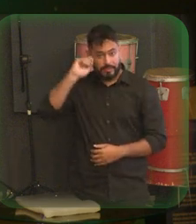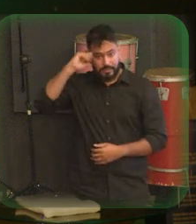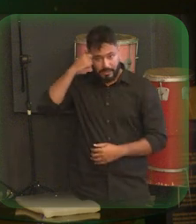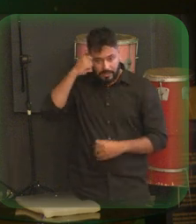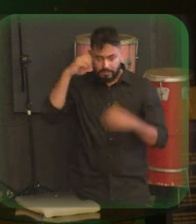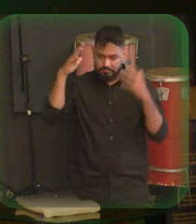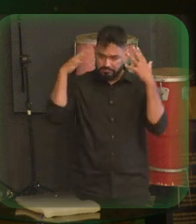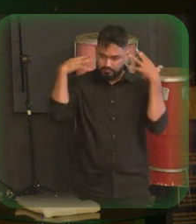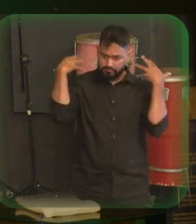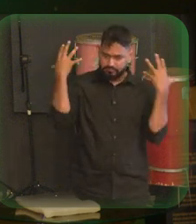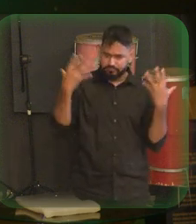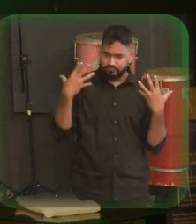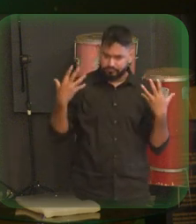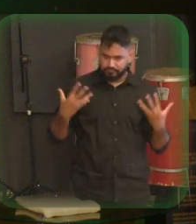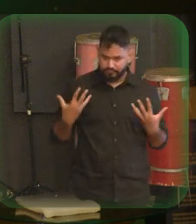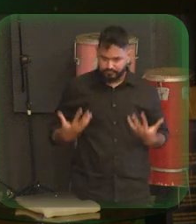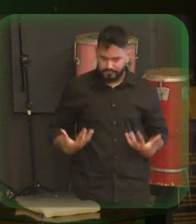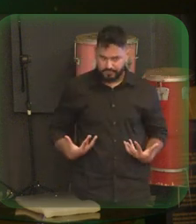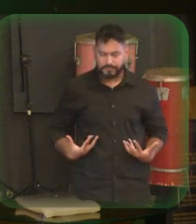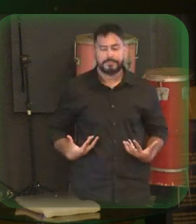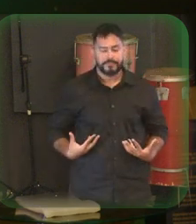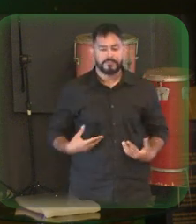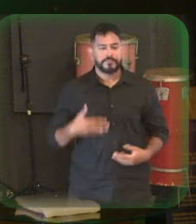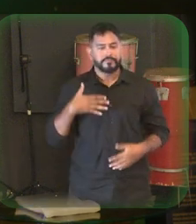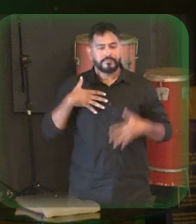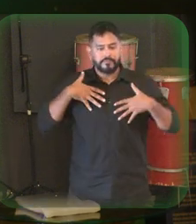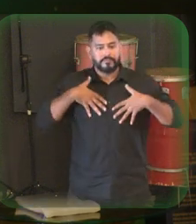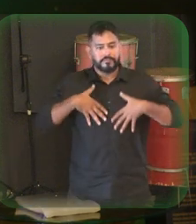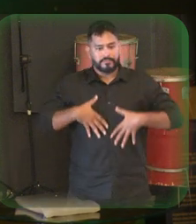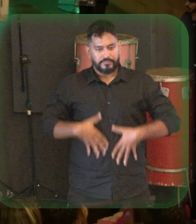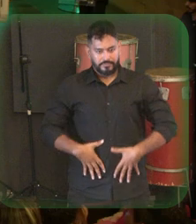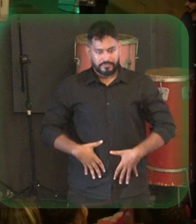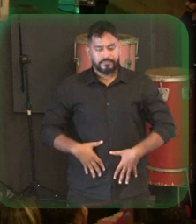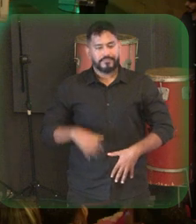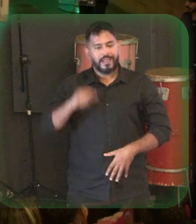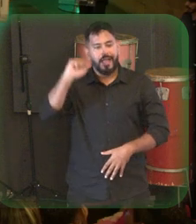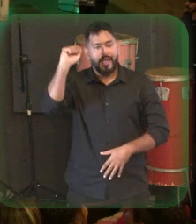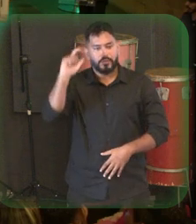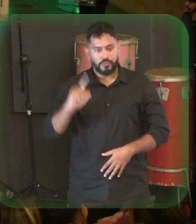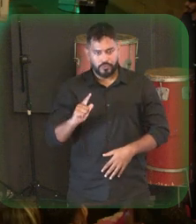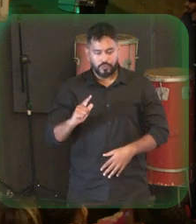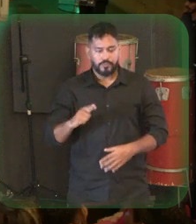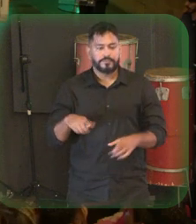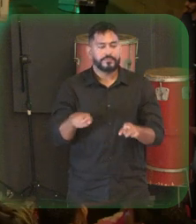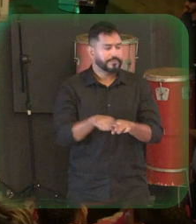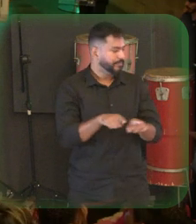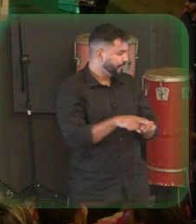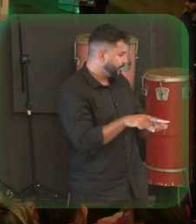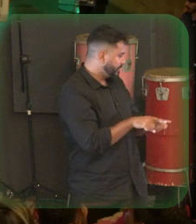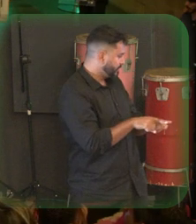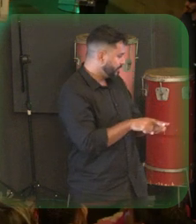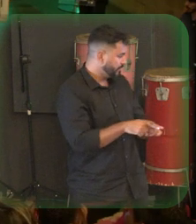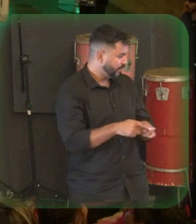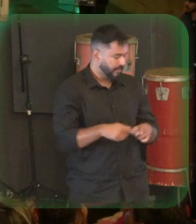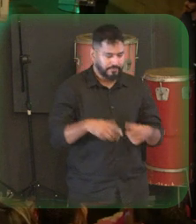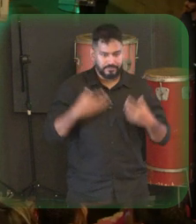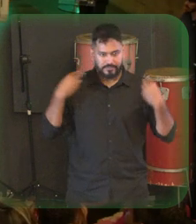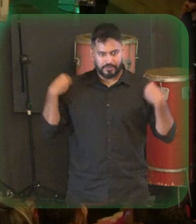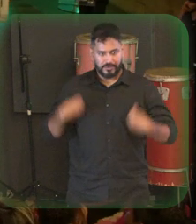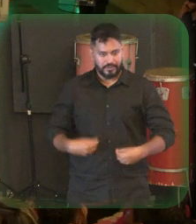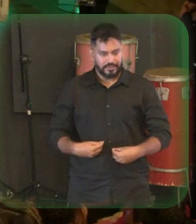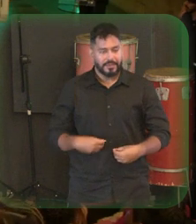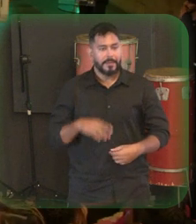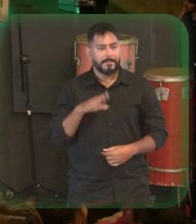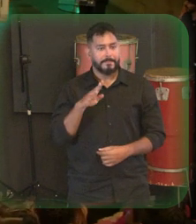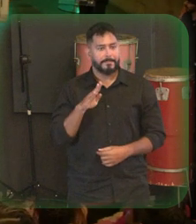longos, cacheados. Estou vestindo um vestido azul, um lenço bege e atrás de mim tem uma